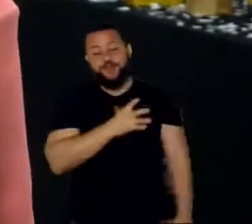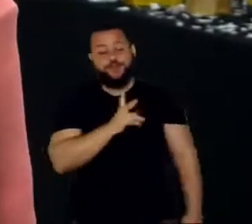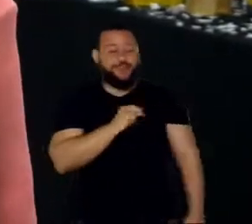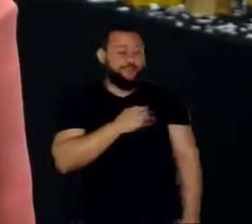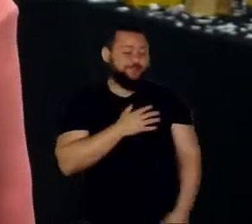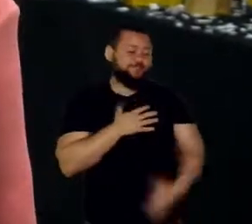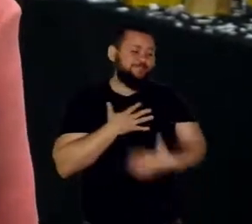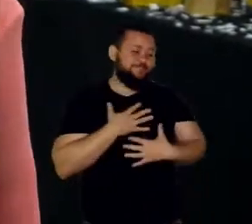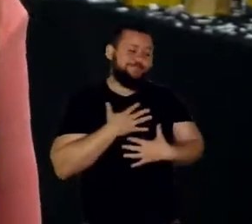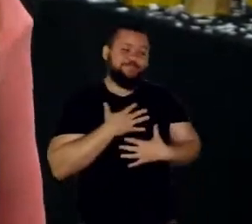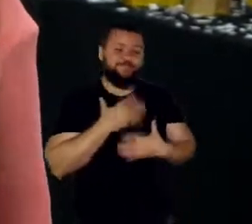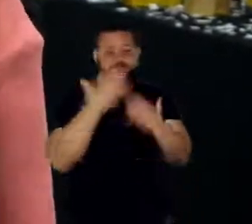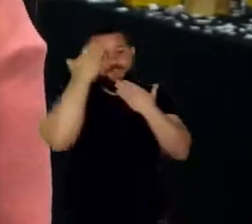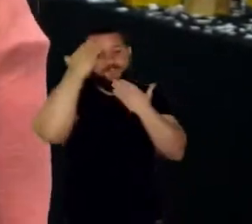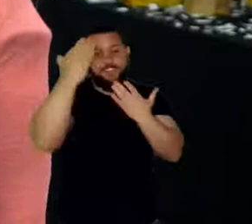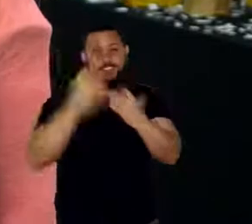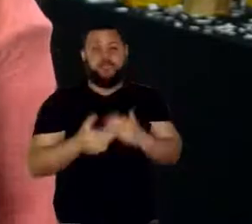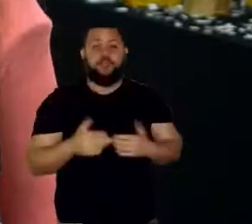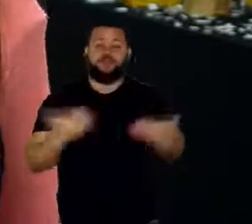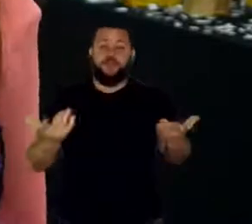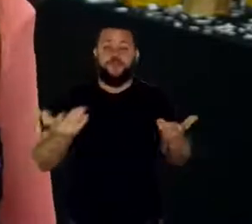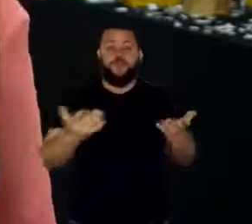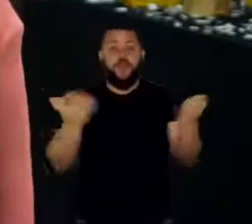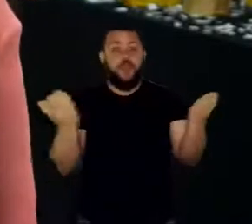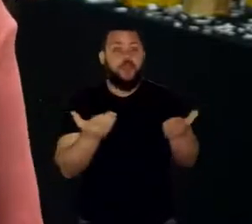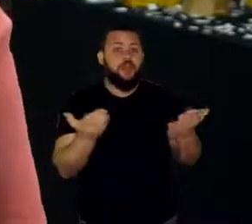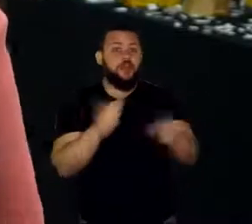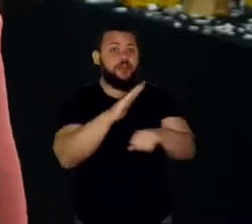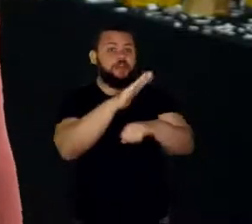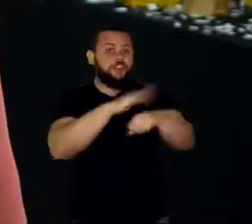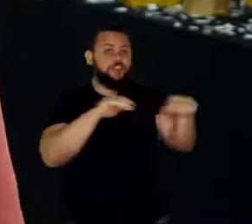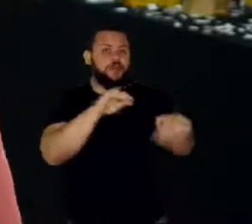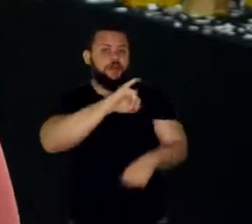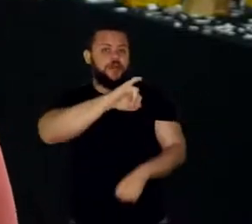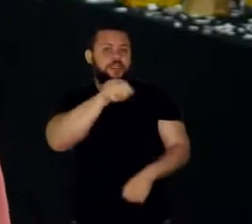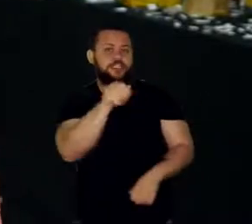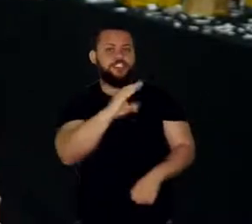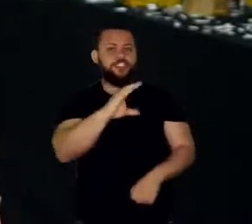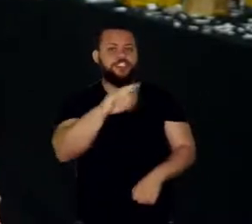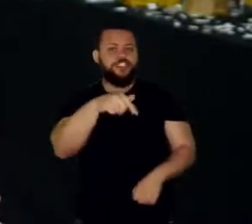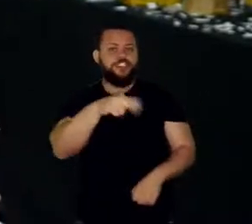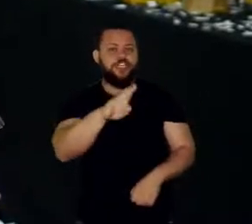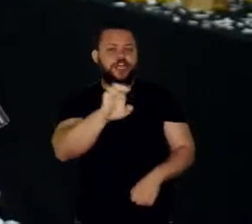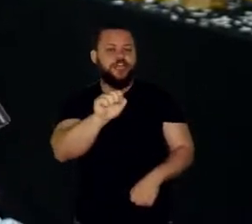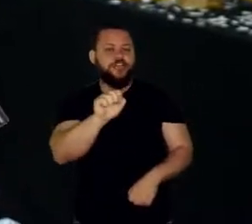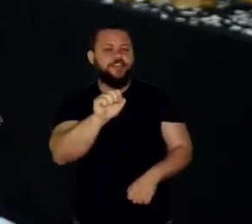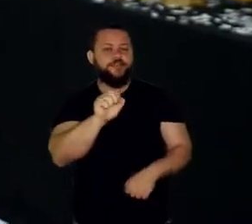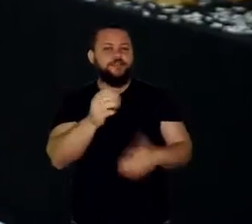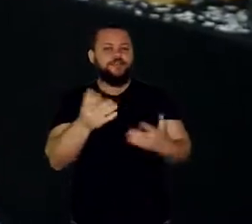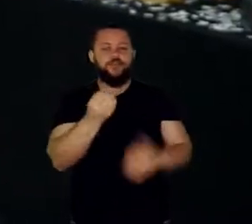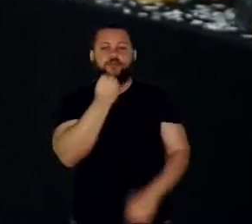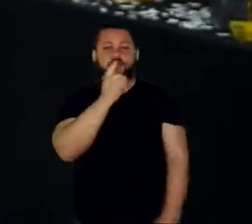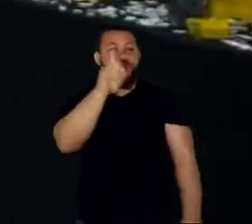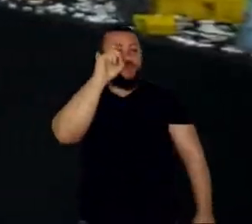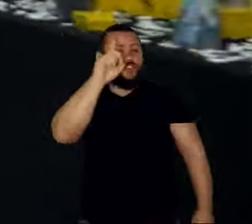Gente, agora eu vou chamar a Jaque Beauvoir. Bom dia,